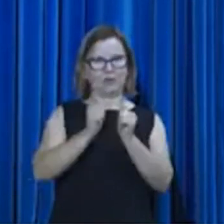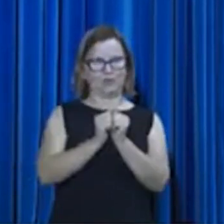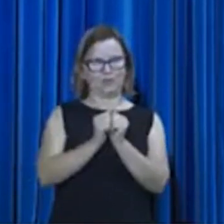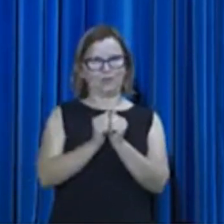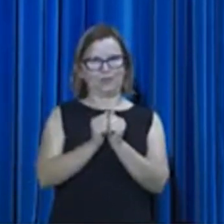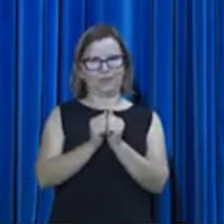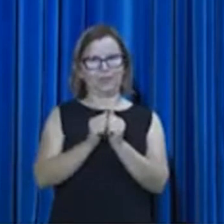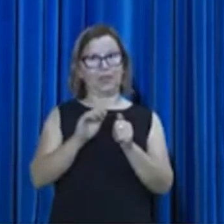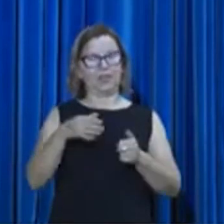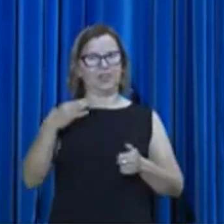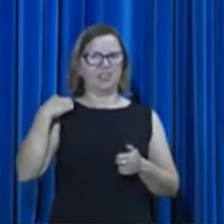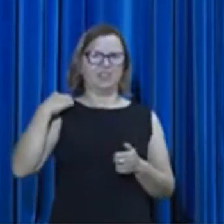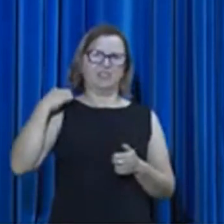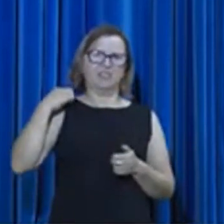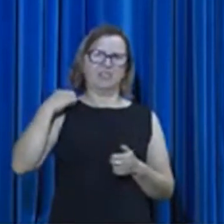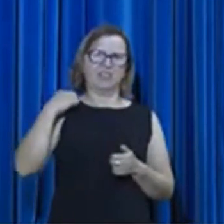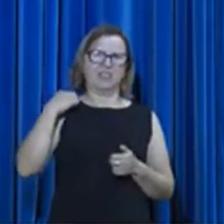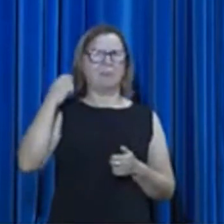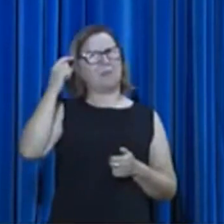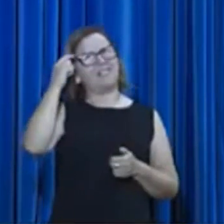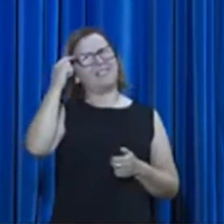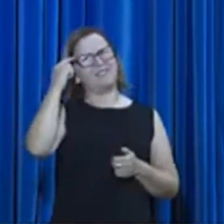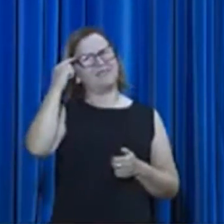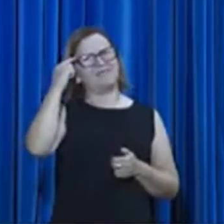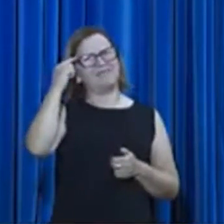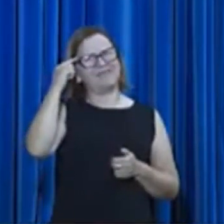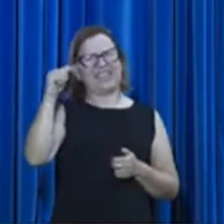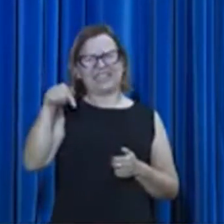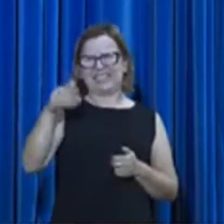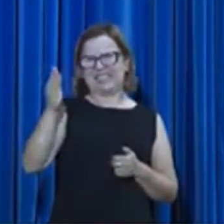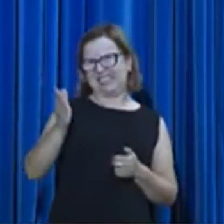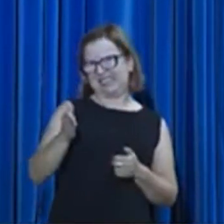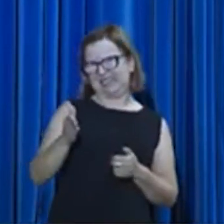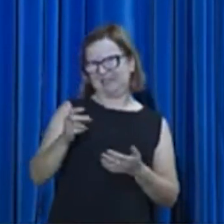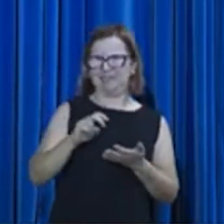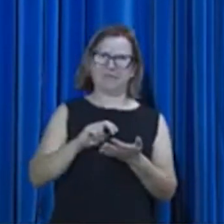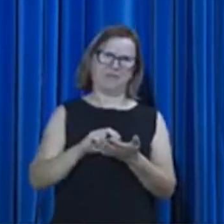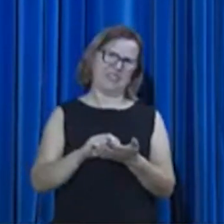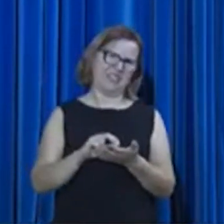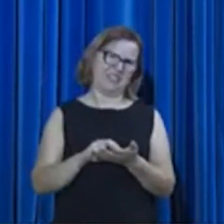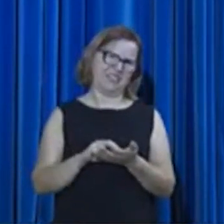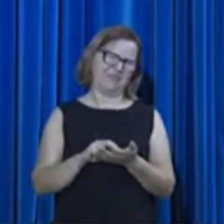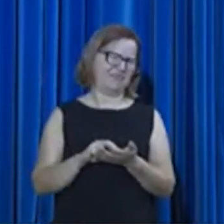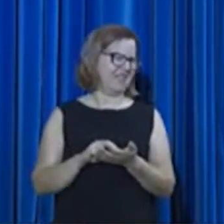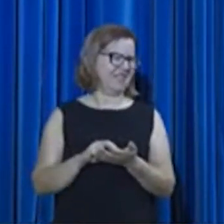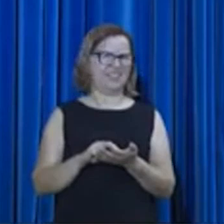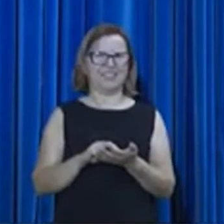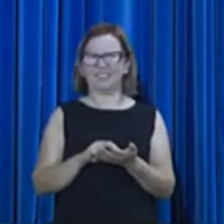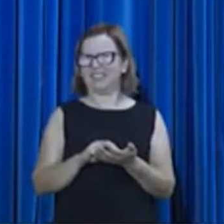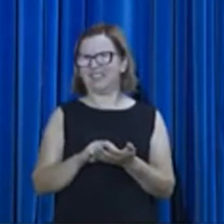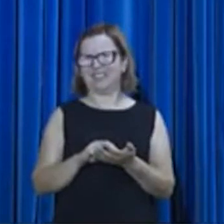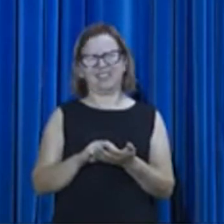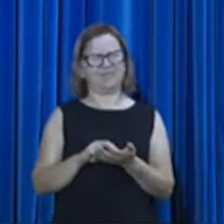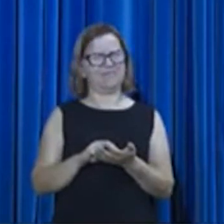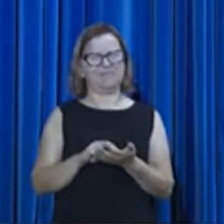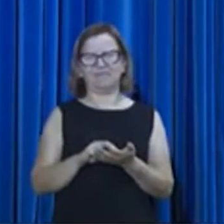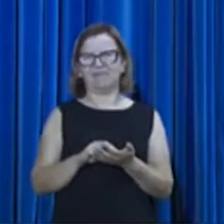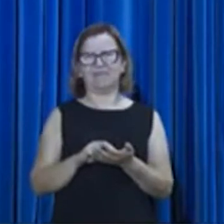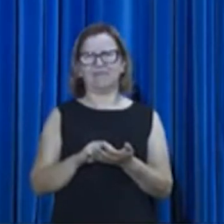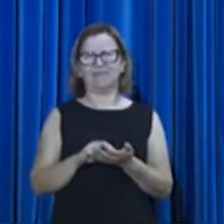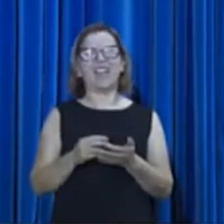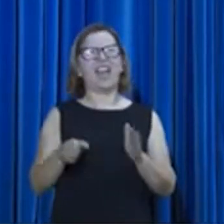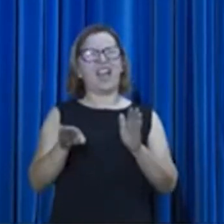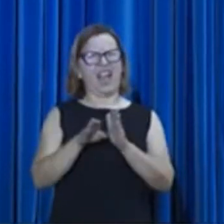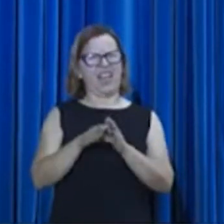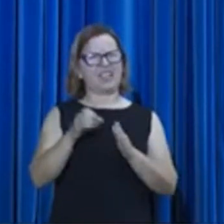o voluntário, ele pensa assim, às 7h30 da manhã, não vou não. Vou chegar